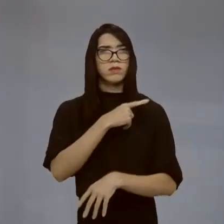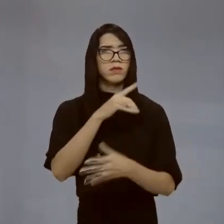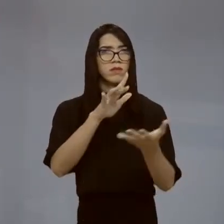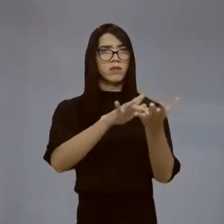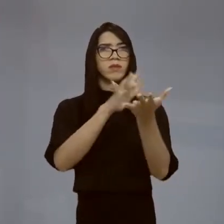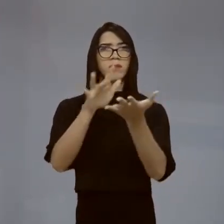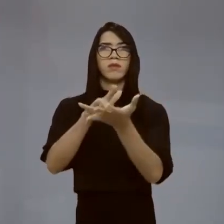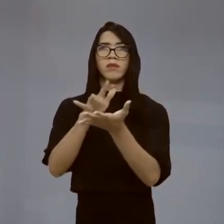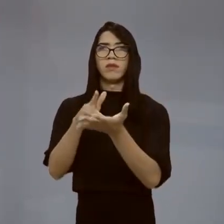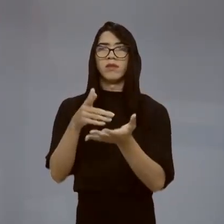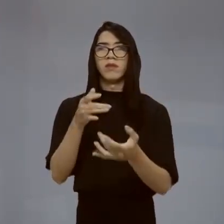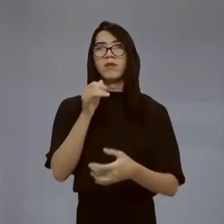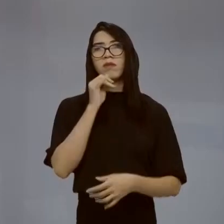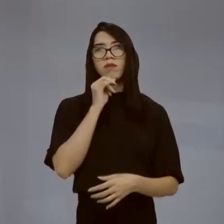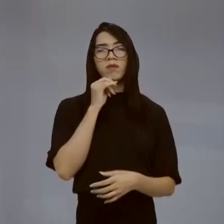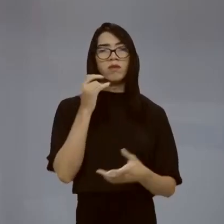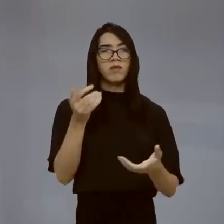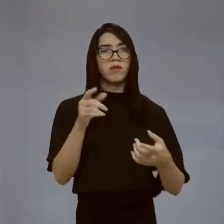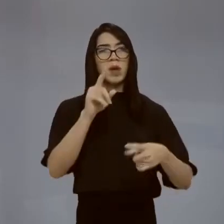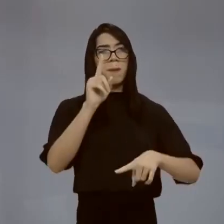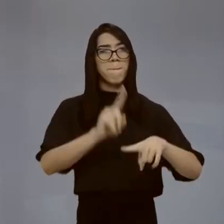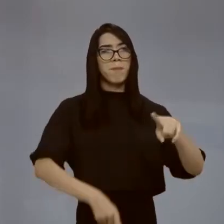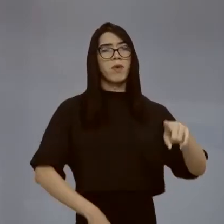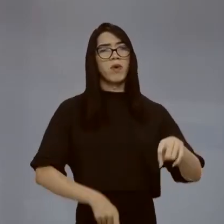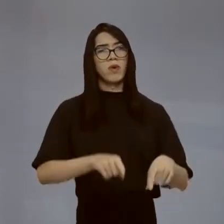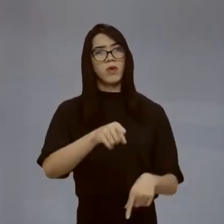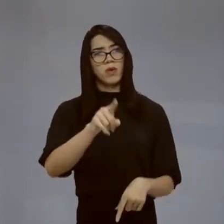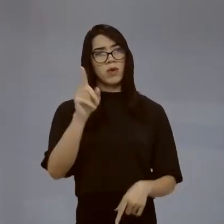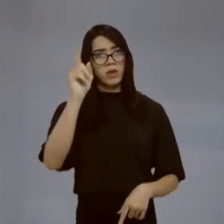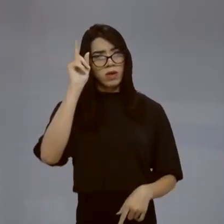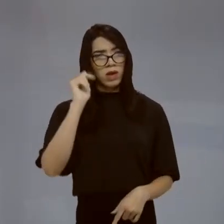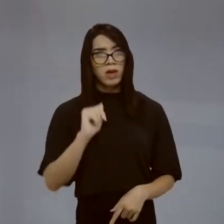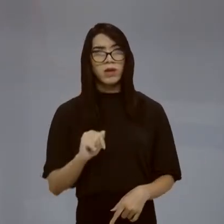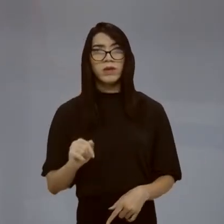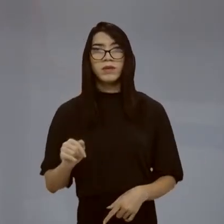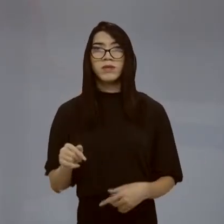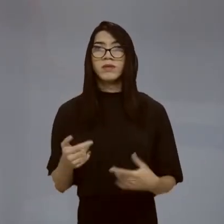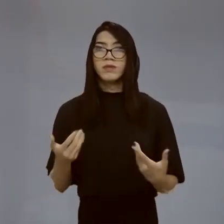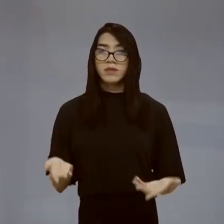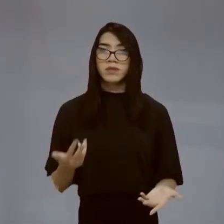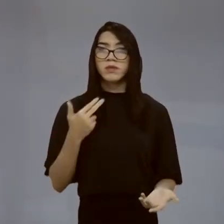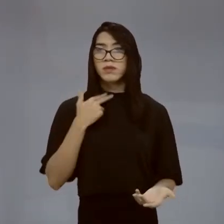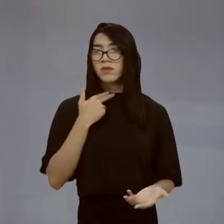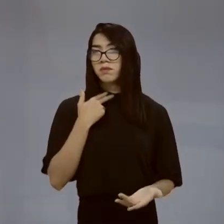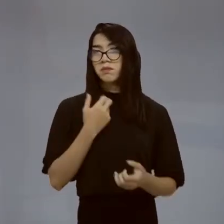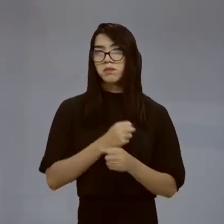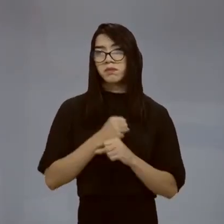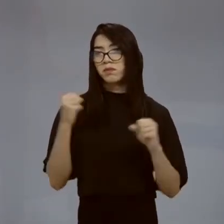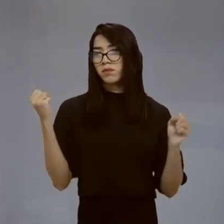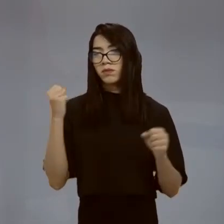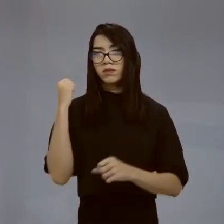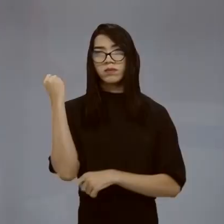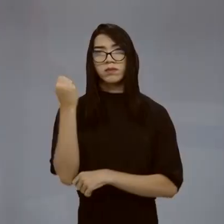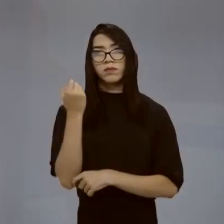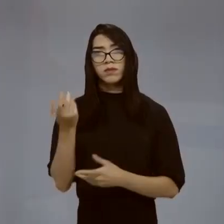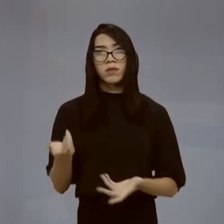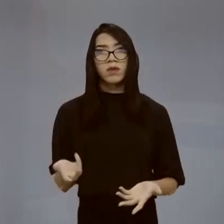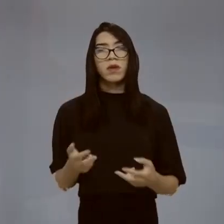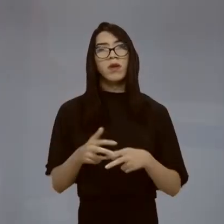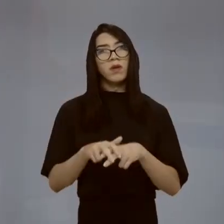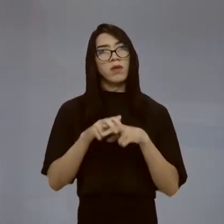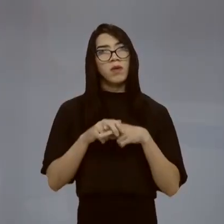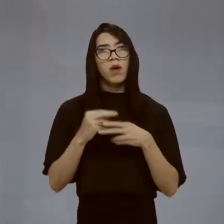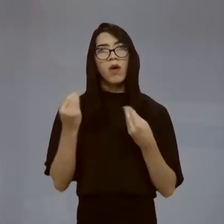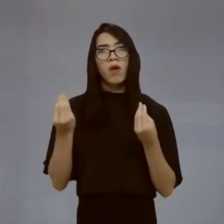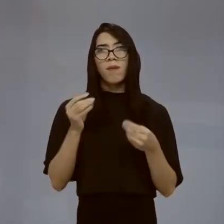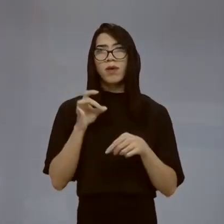dizer, não, vou barrar, não usa, não participa, né? Mas qual seria a dica para tentar, de alguma